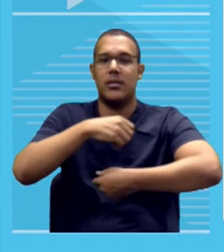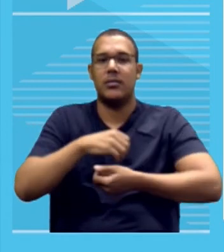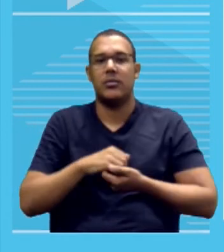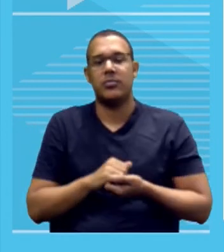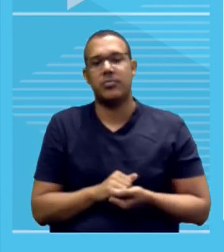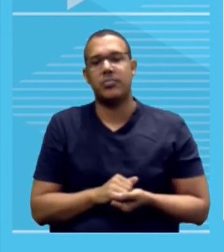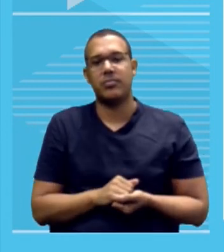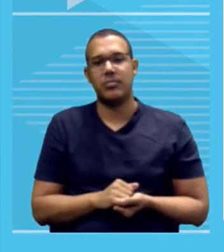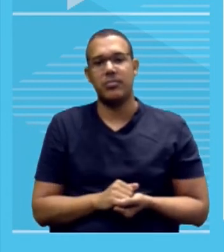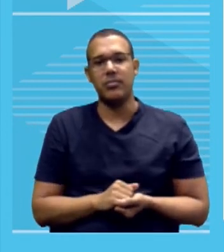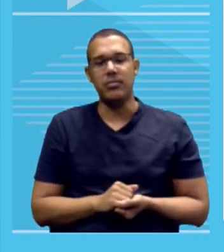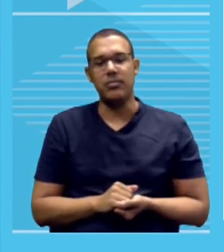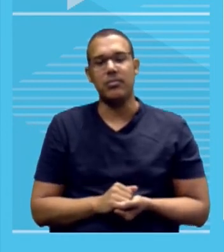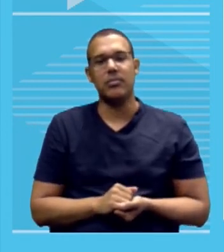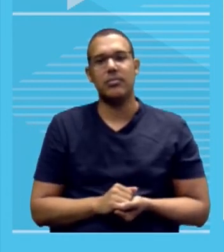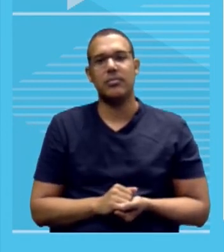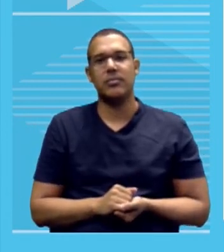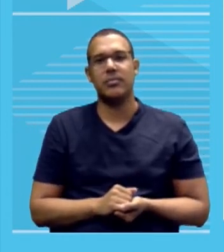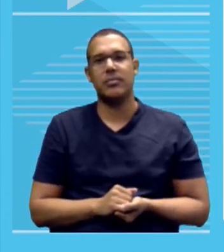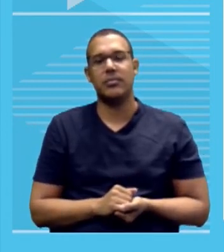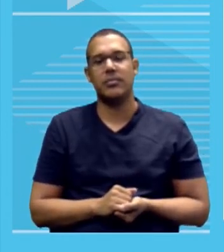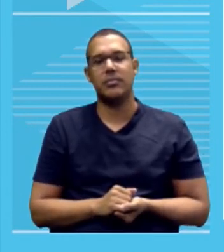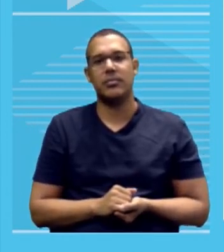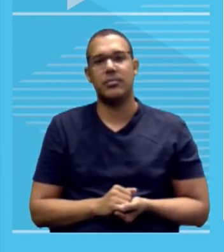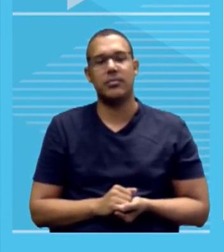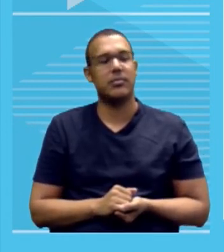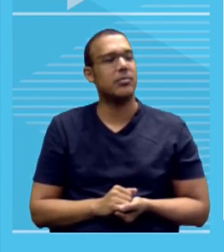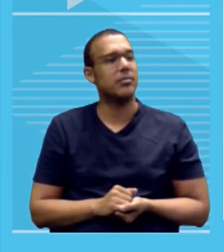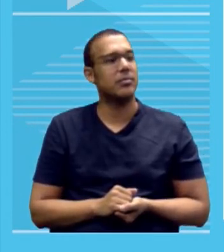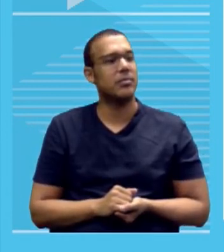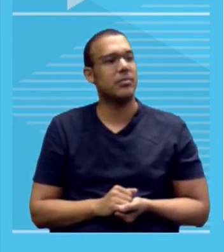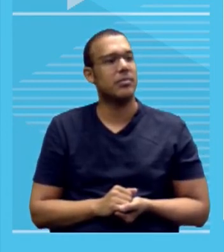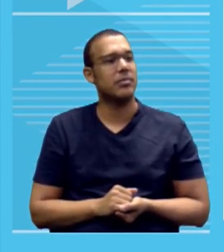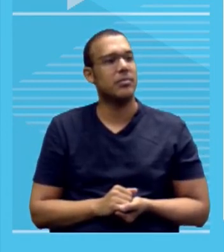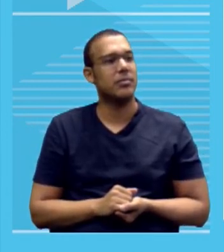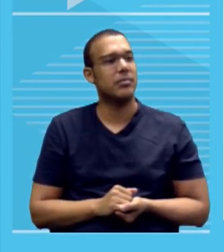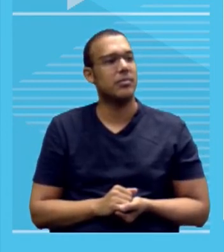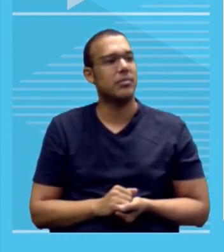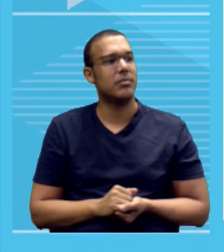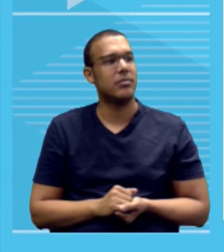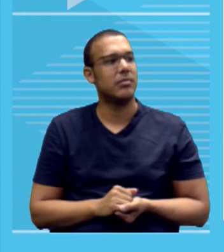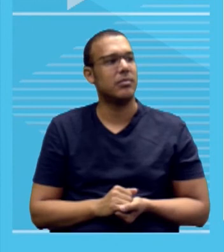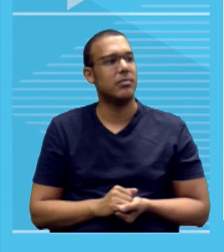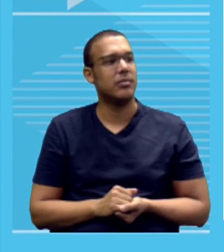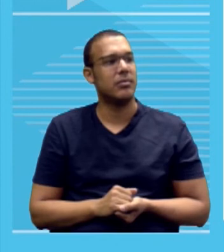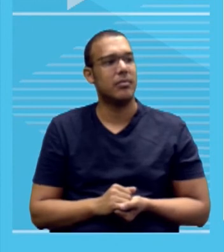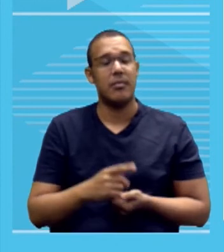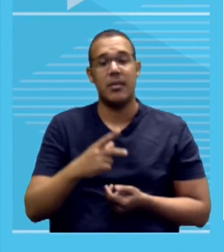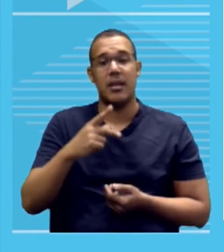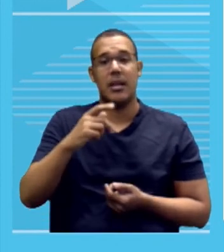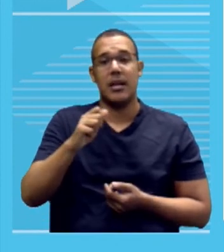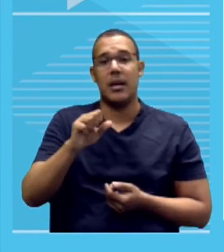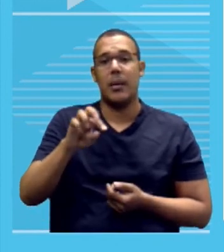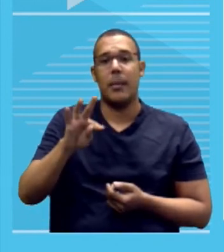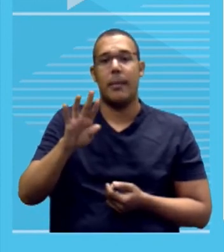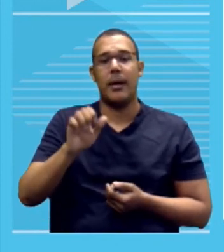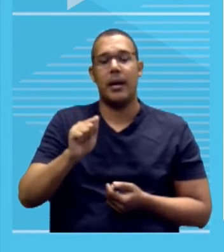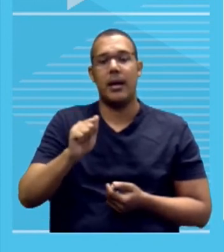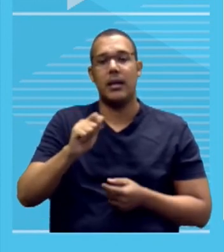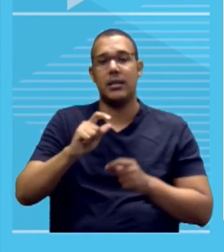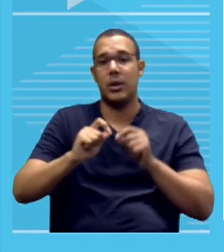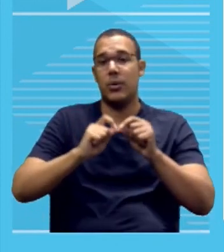de pasta cozinha aí a pasta Professor pasta de dente não gente pasta aqui ó